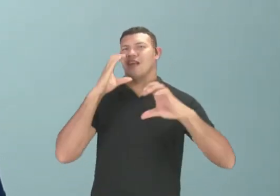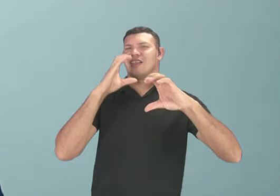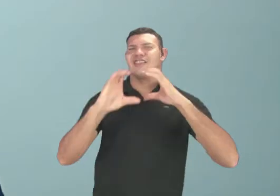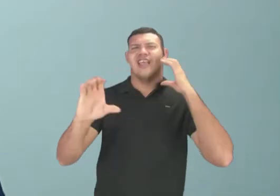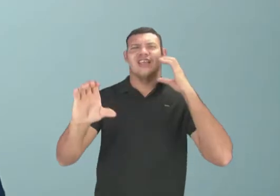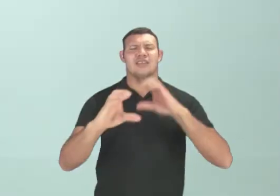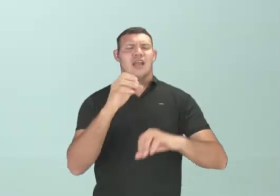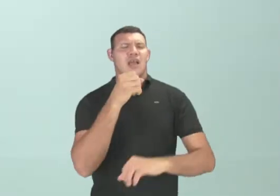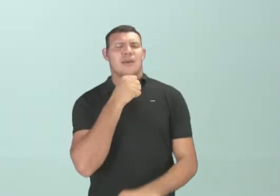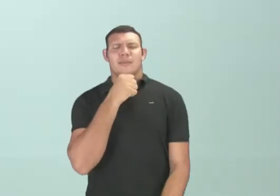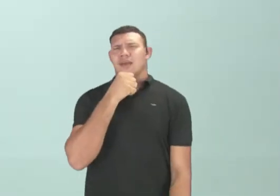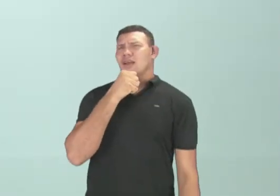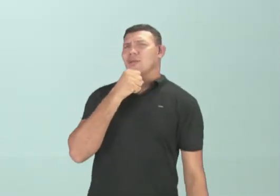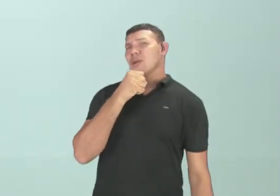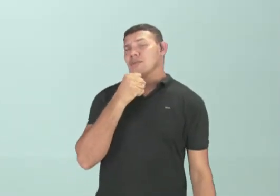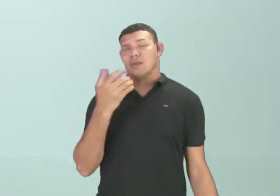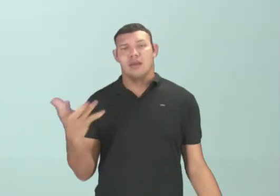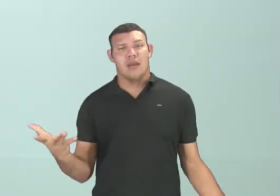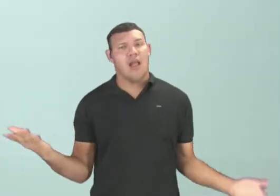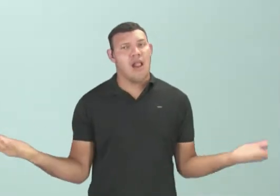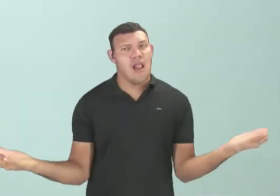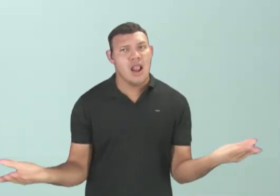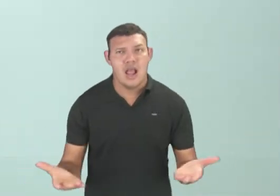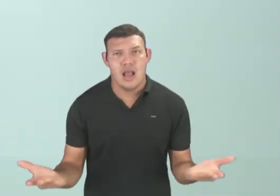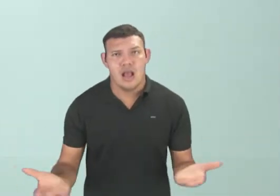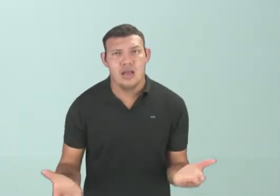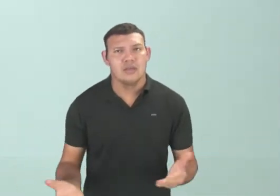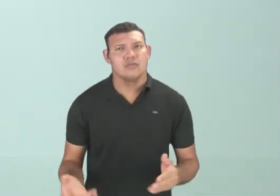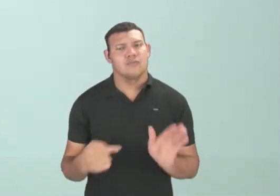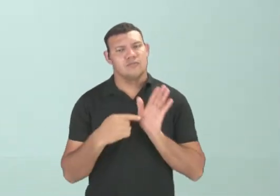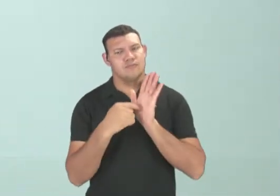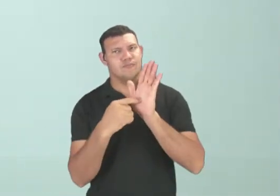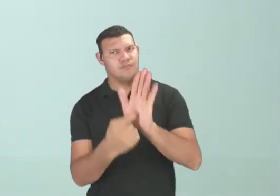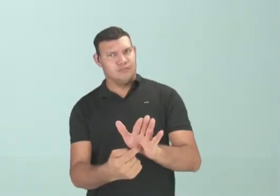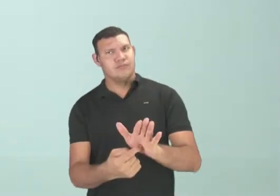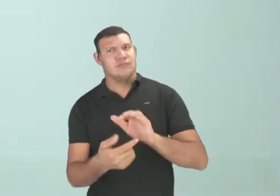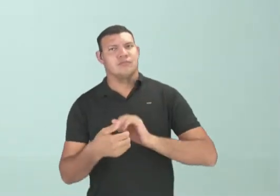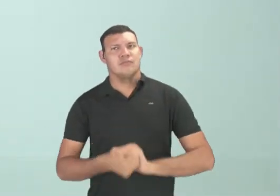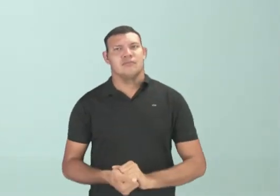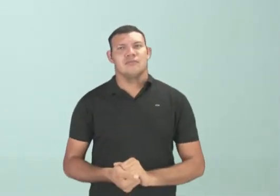era a característica. Aqui não, aqui ela já vai ser feita para ser